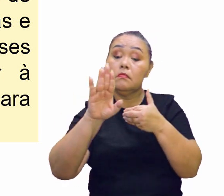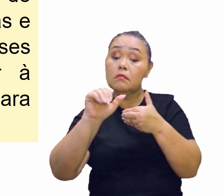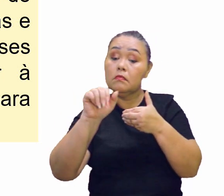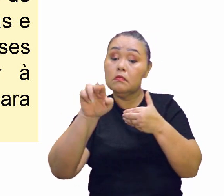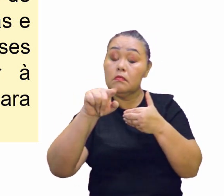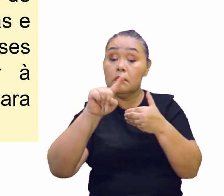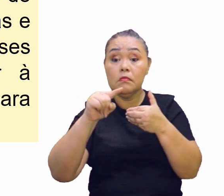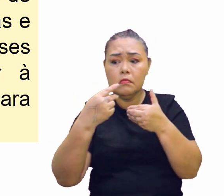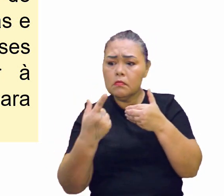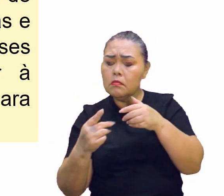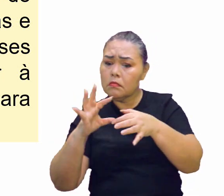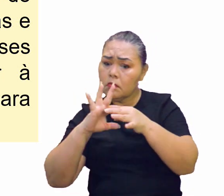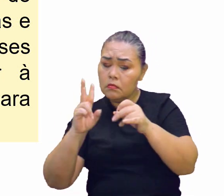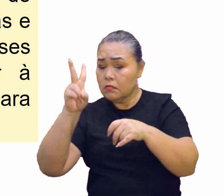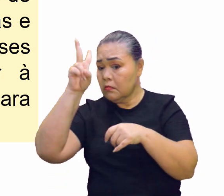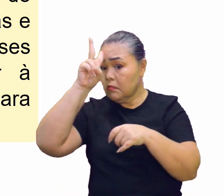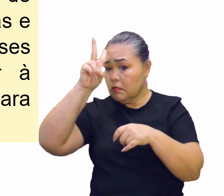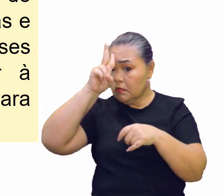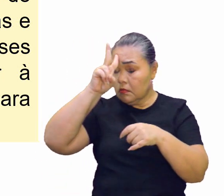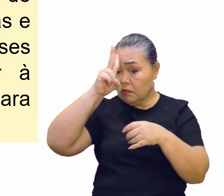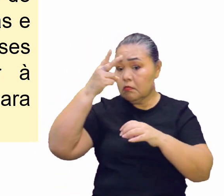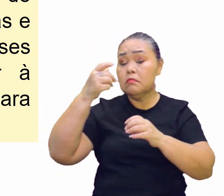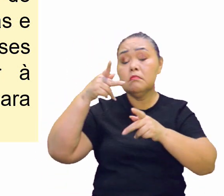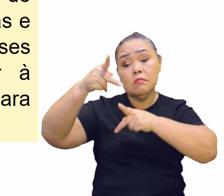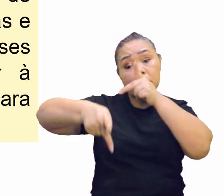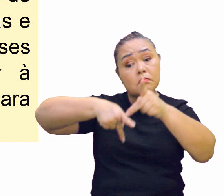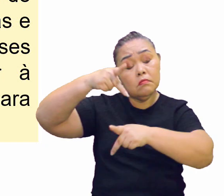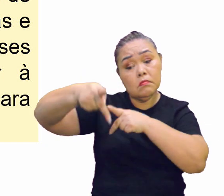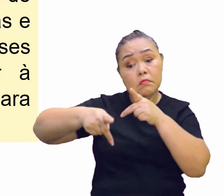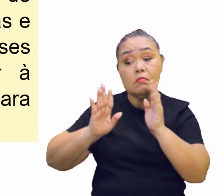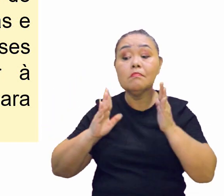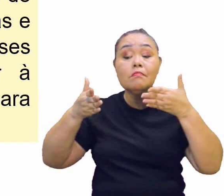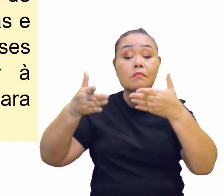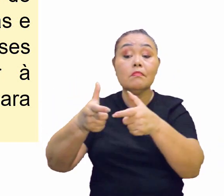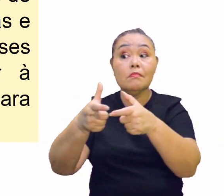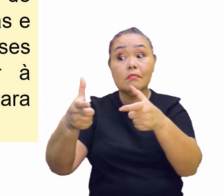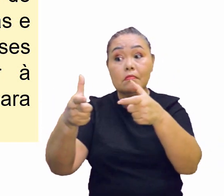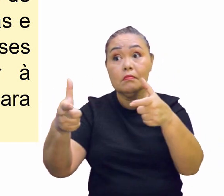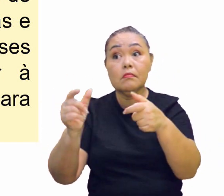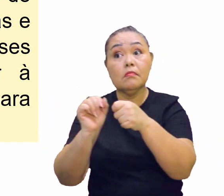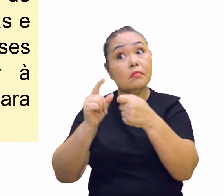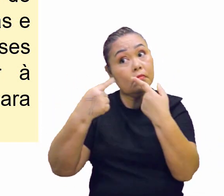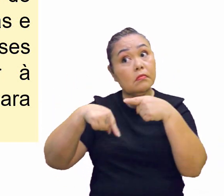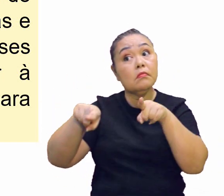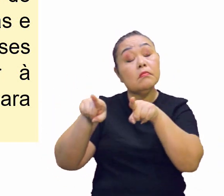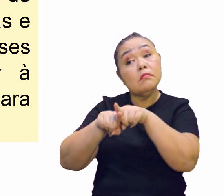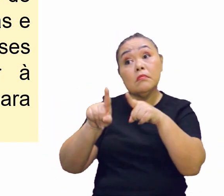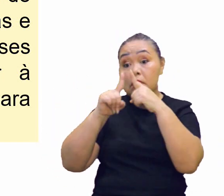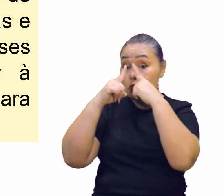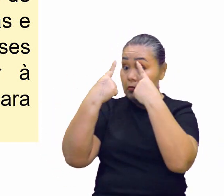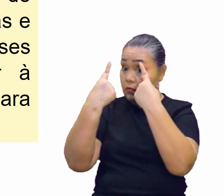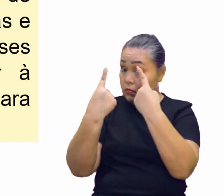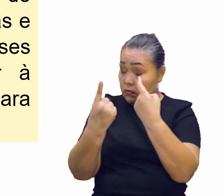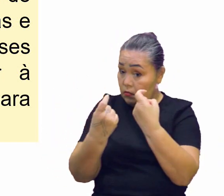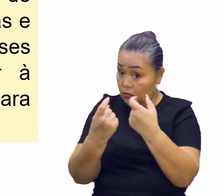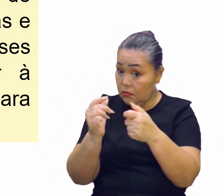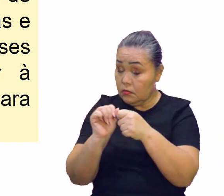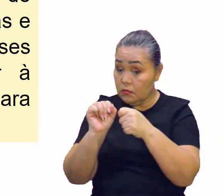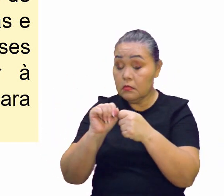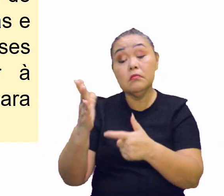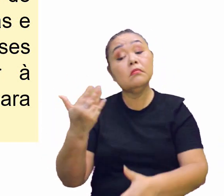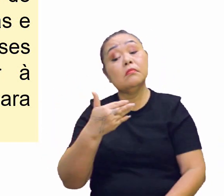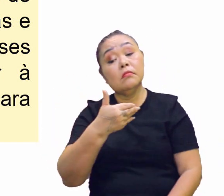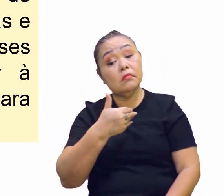uma região que tem um contexto histórico e populacional bastante considerável. Então, se houver interesse do